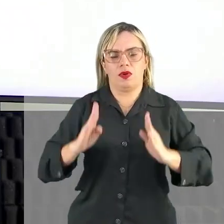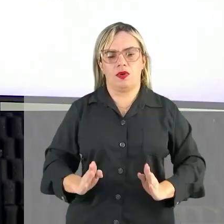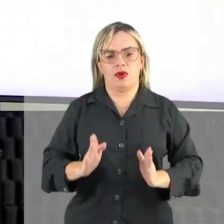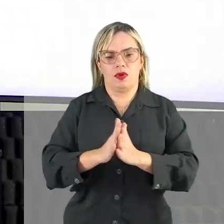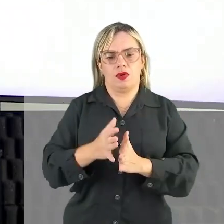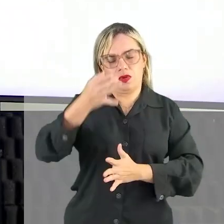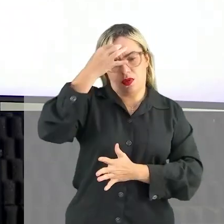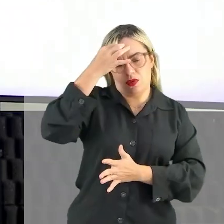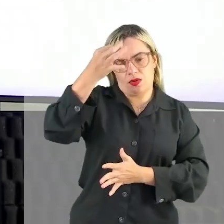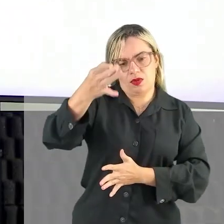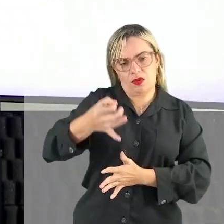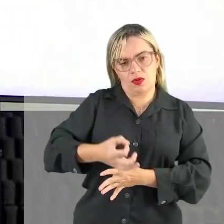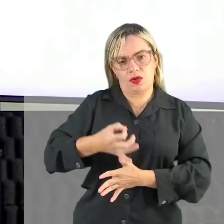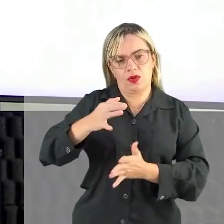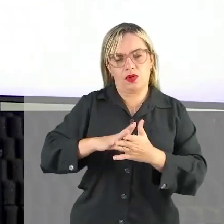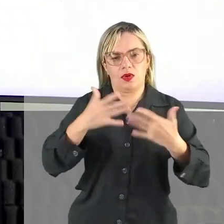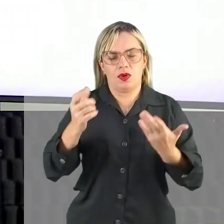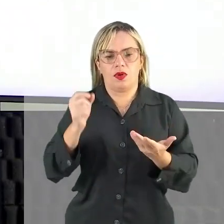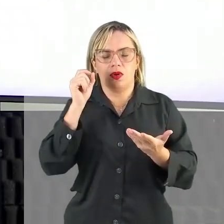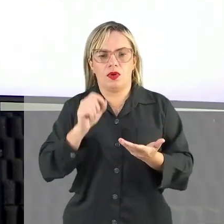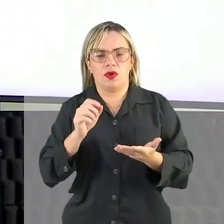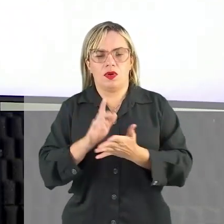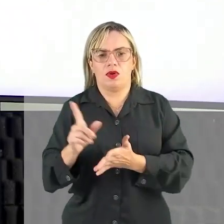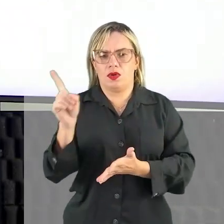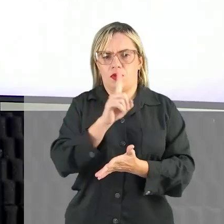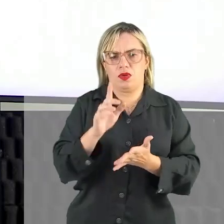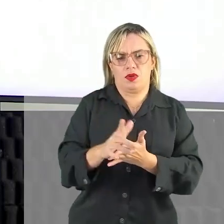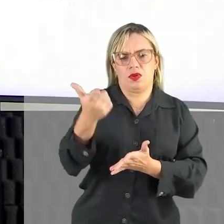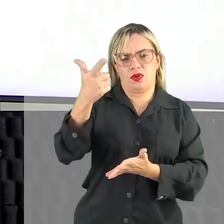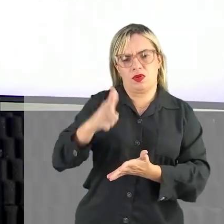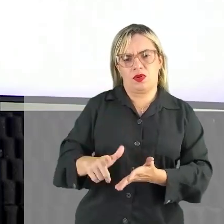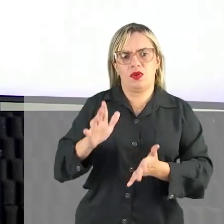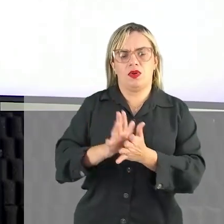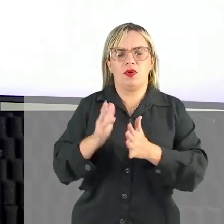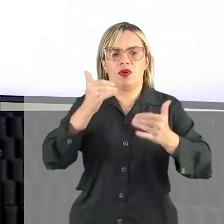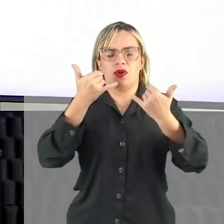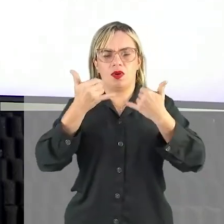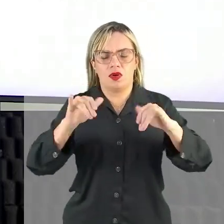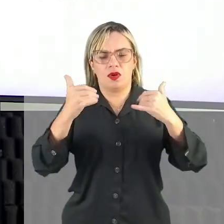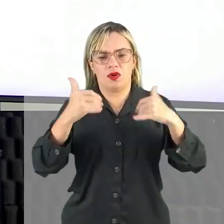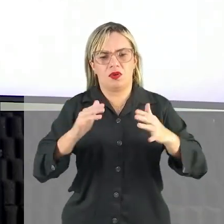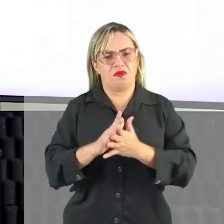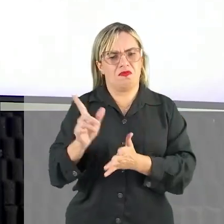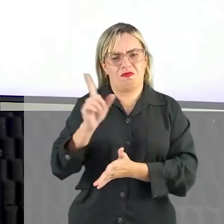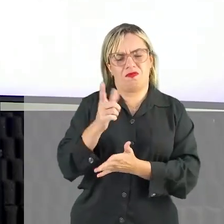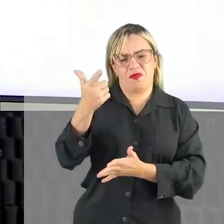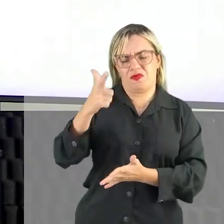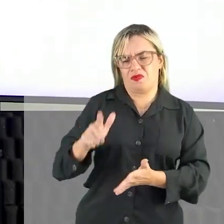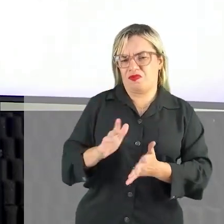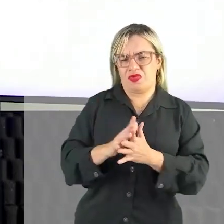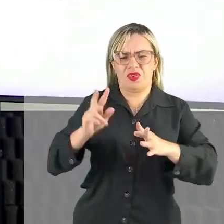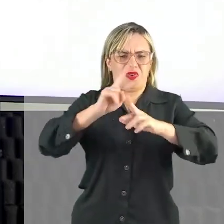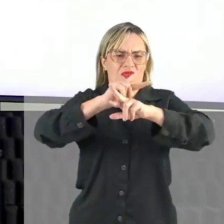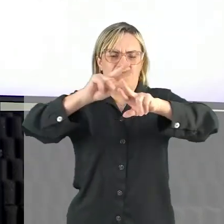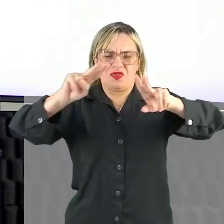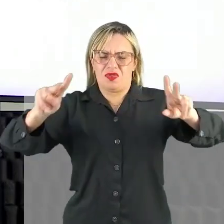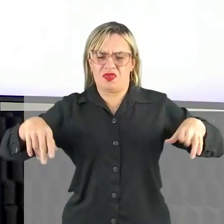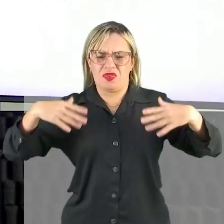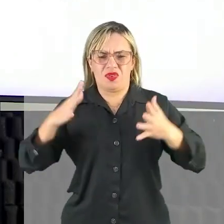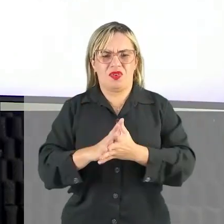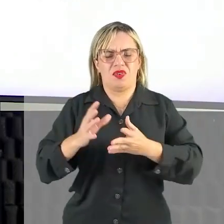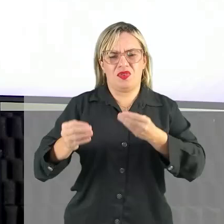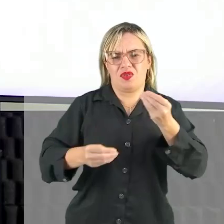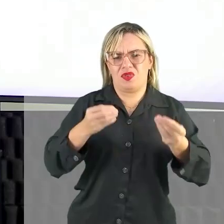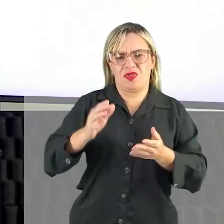competência o fato de você não repetir as informações e não ficar só dizendo várias coisas como se